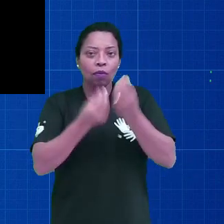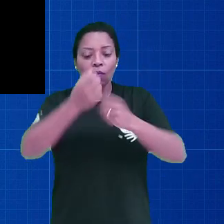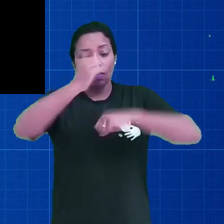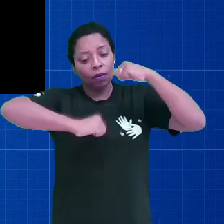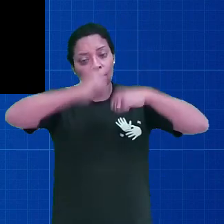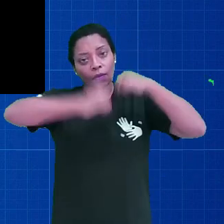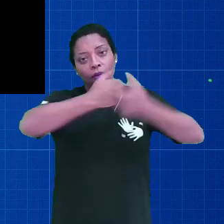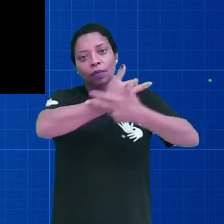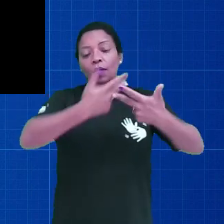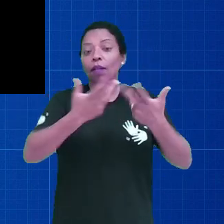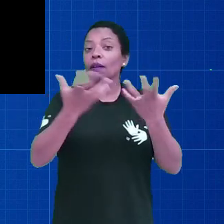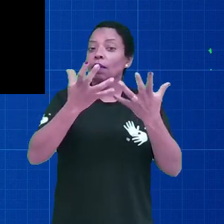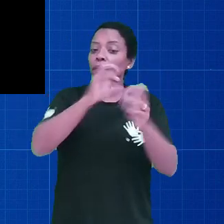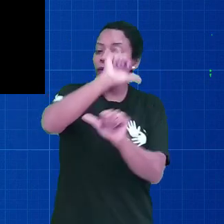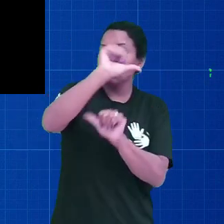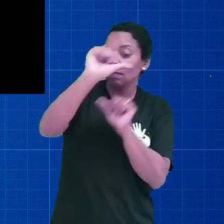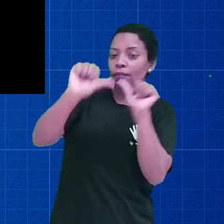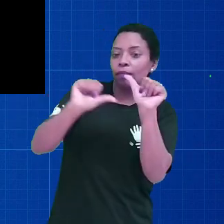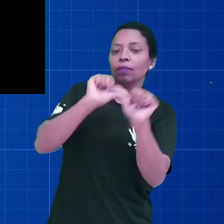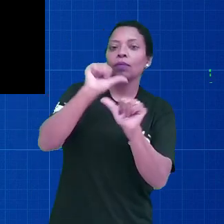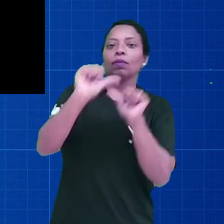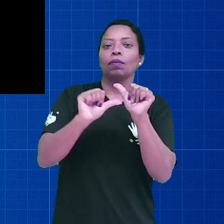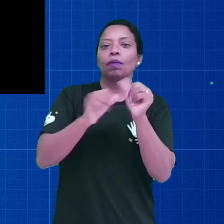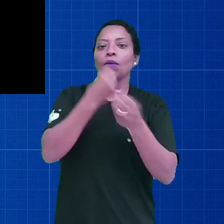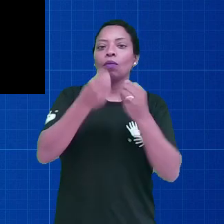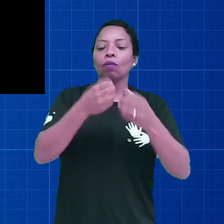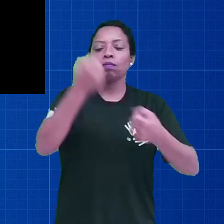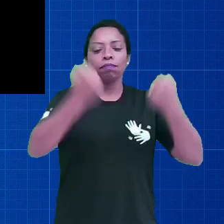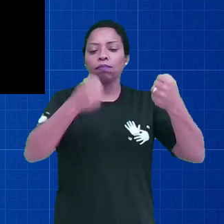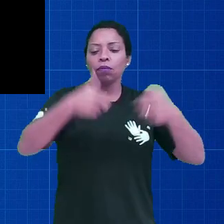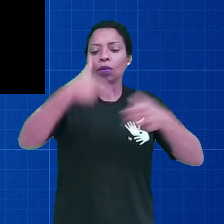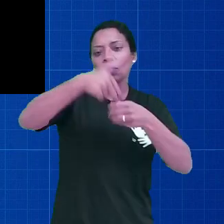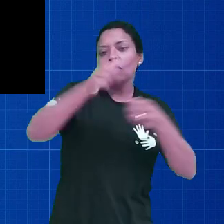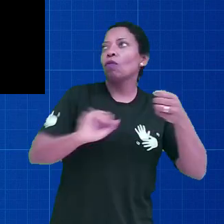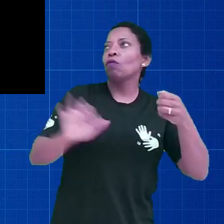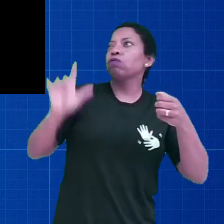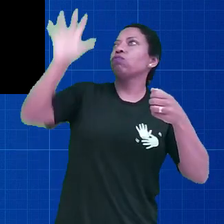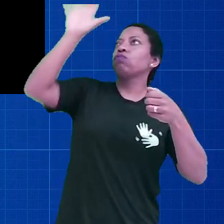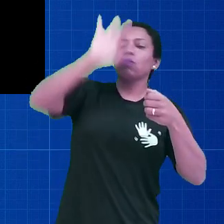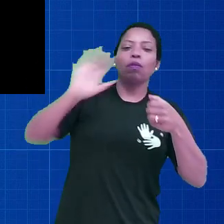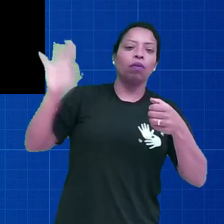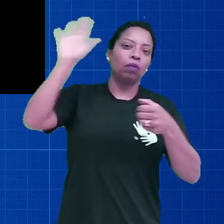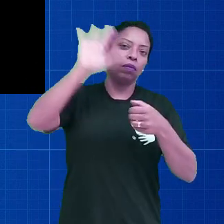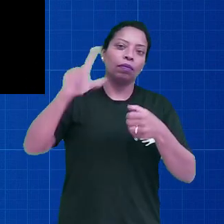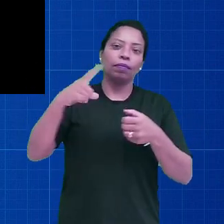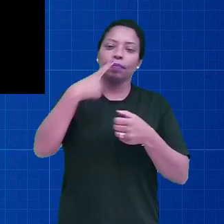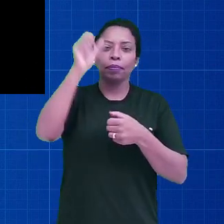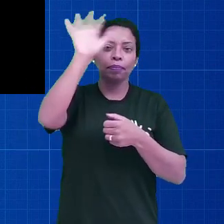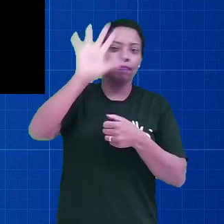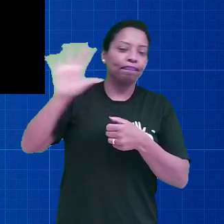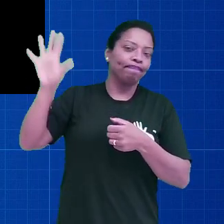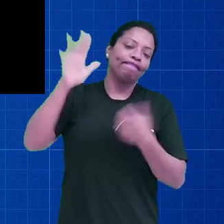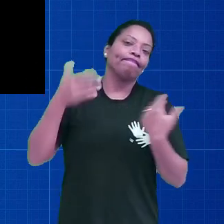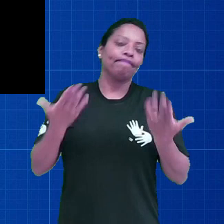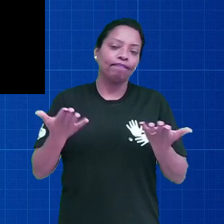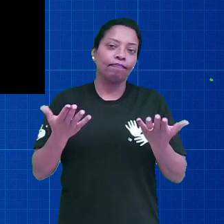outras, para mudar um pouco dessa questão de emissão, para reduzir essas emissões, utilizar